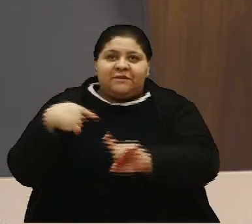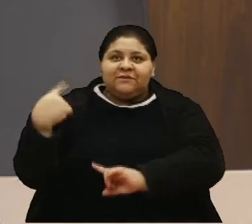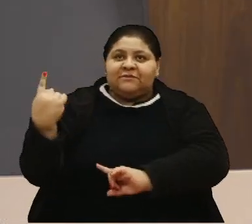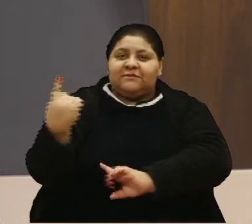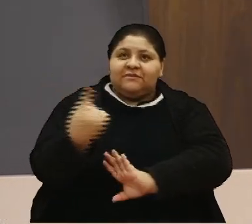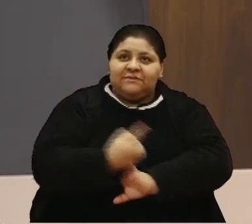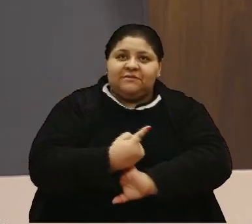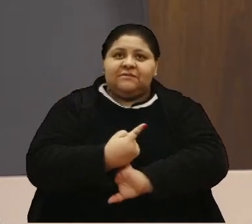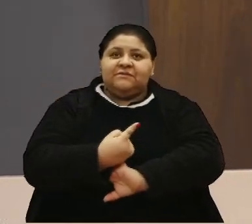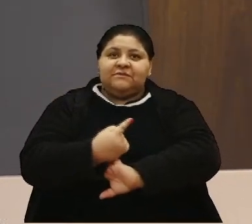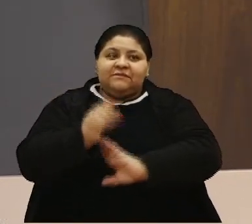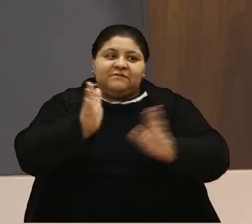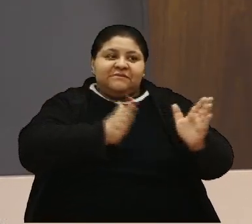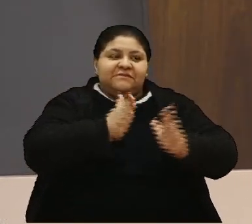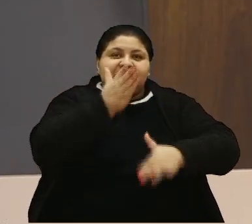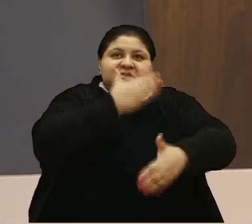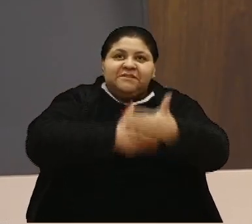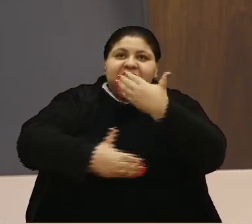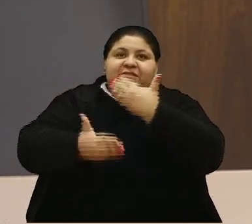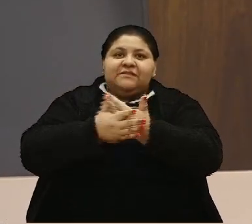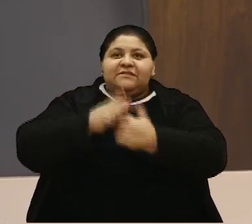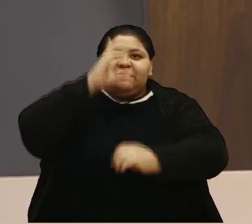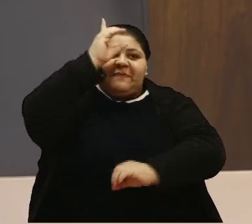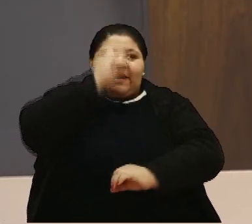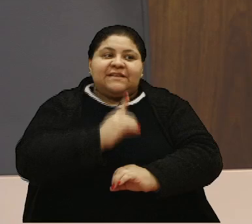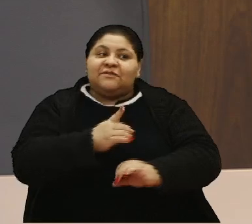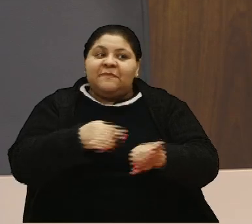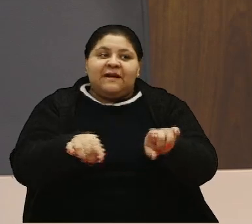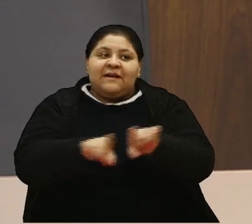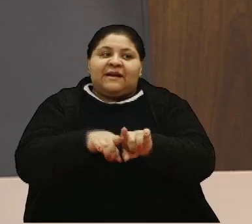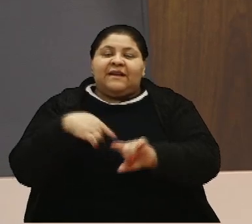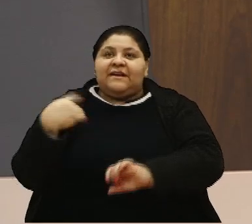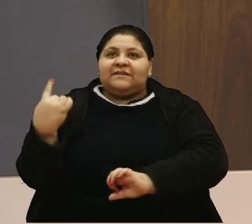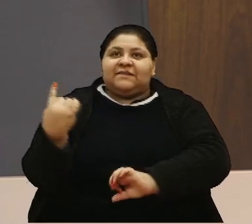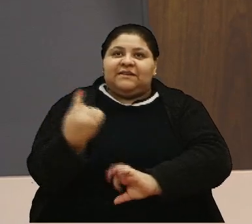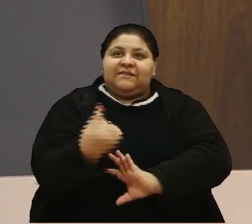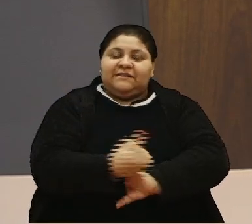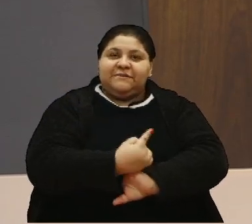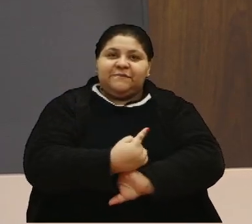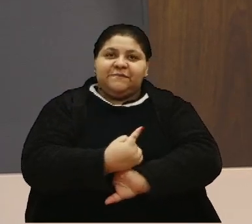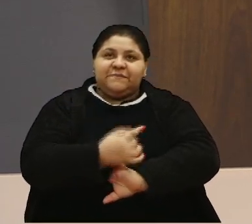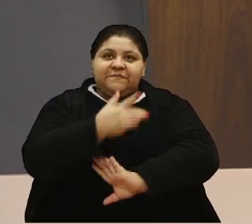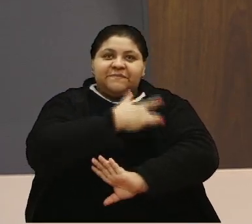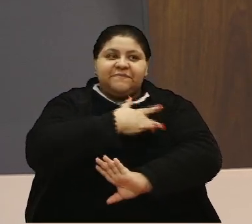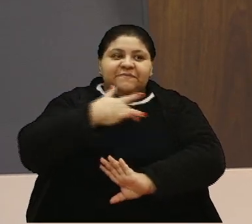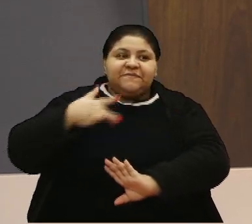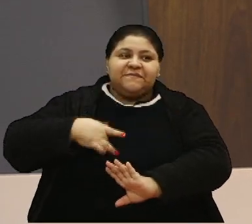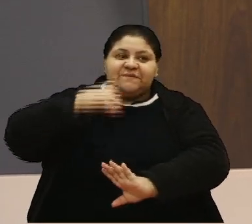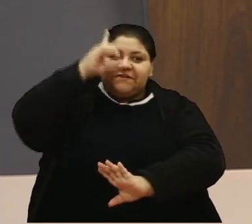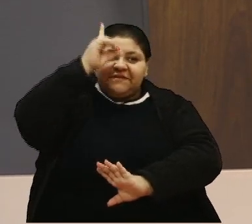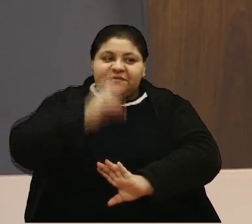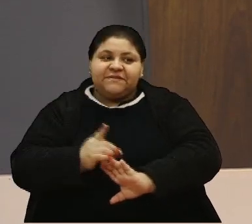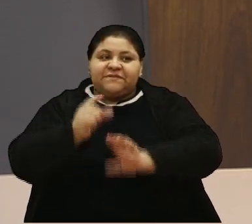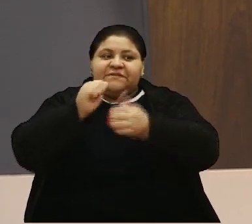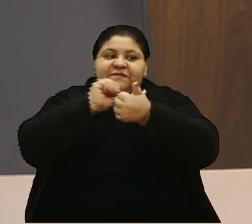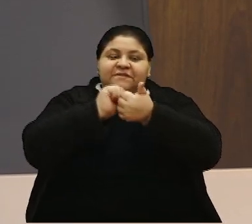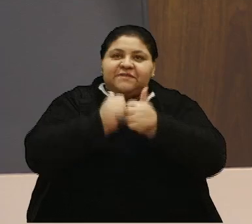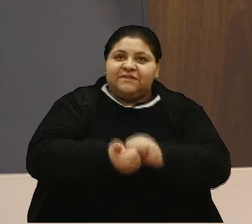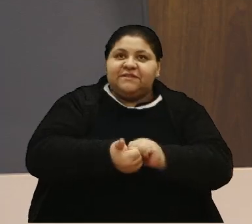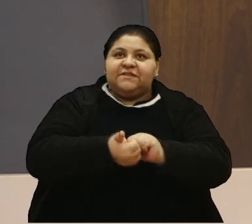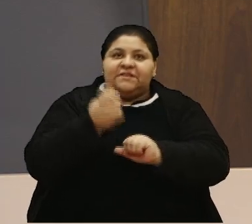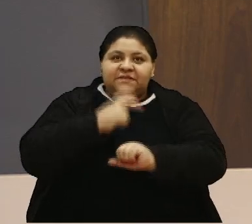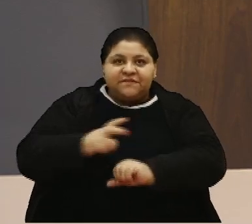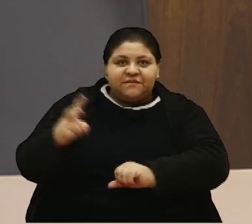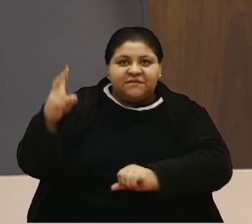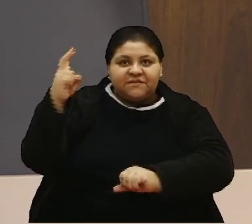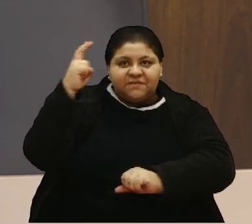diz respeito ao acesso a todos os direitos. Quando a gente fala que a gente tem o direito à saúde, o direito ao esporte, ao lazer, à cultura,